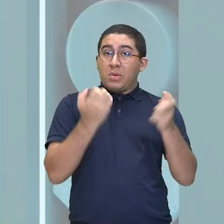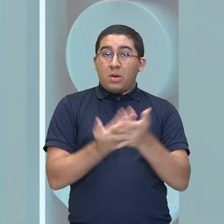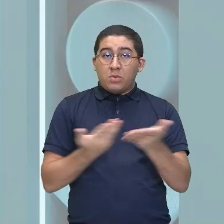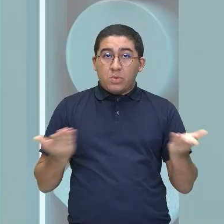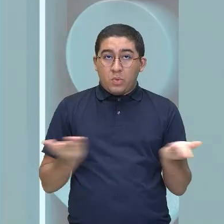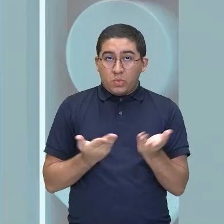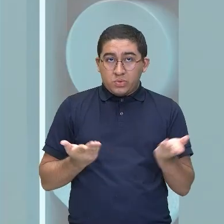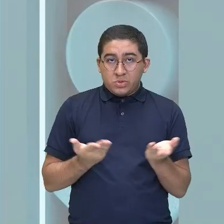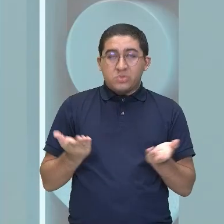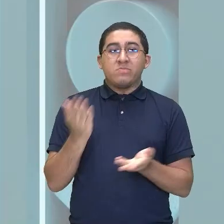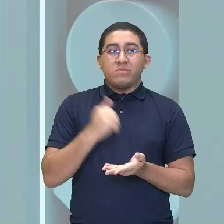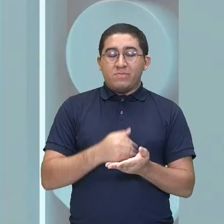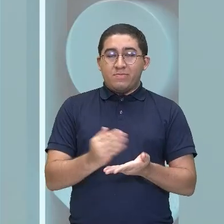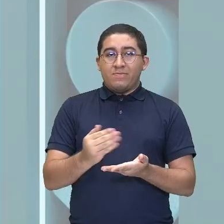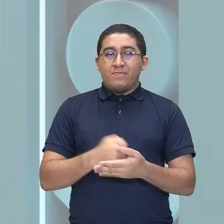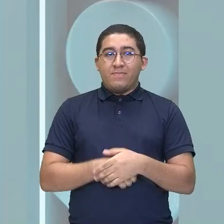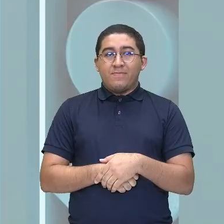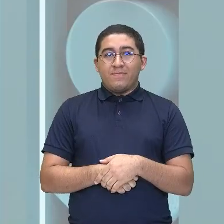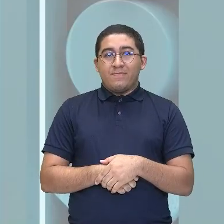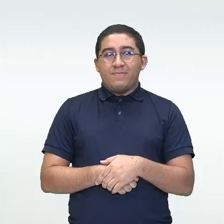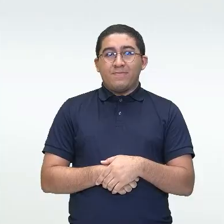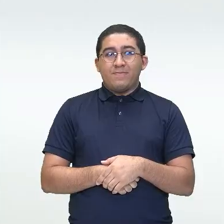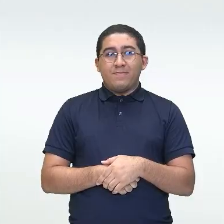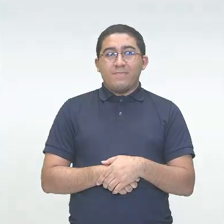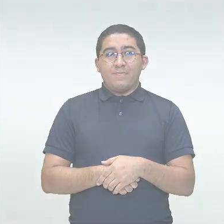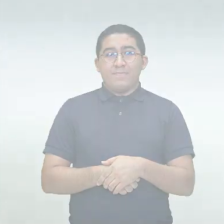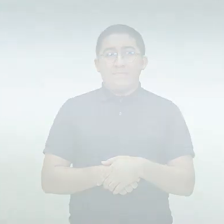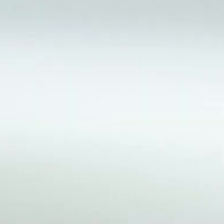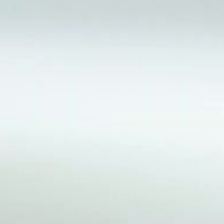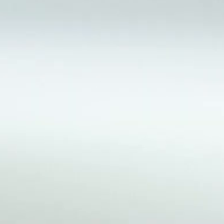iremos estudar na nossa aula de hoje.